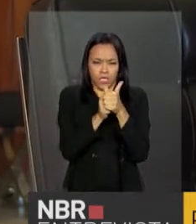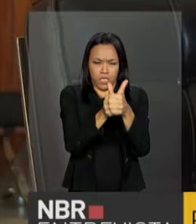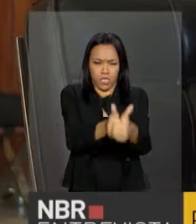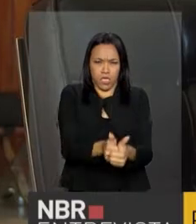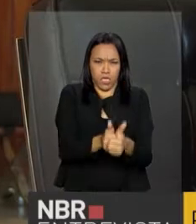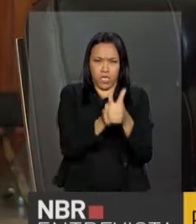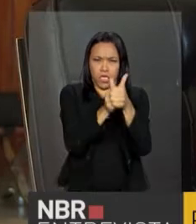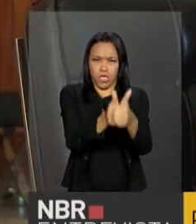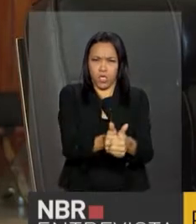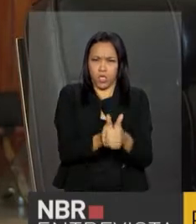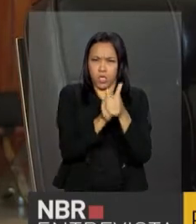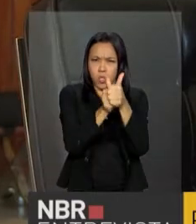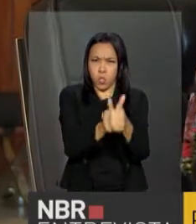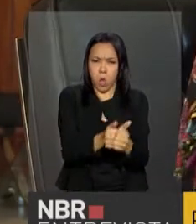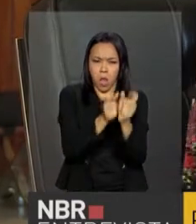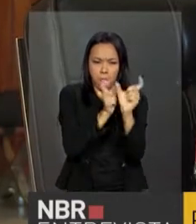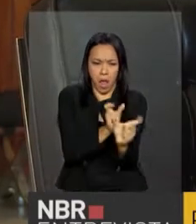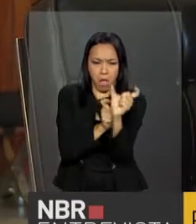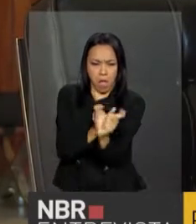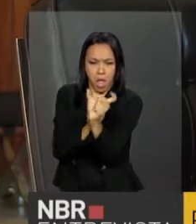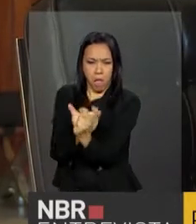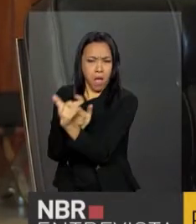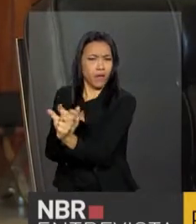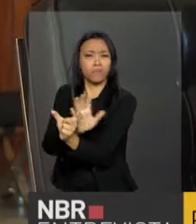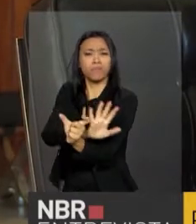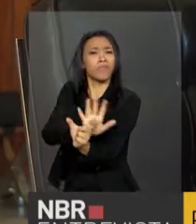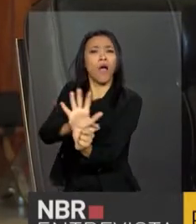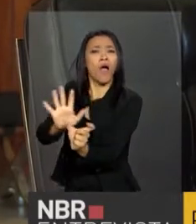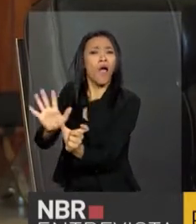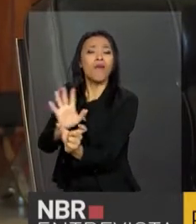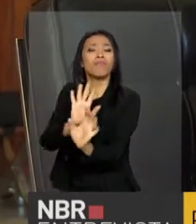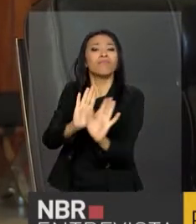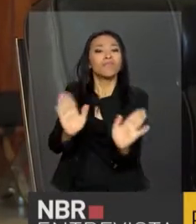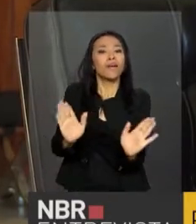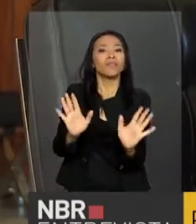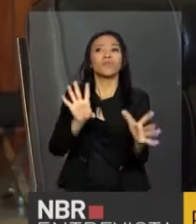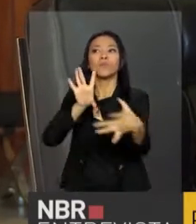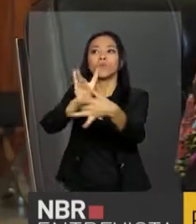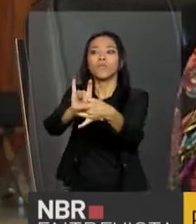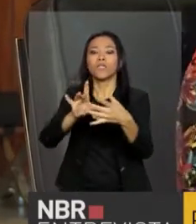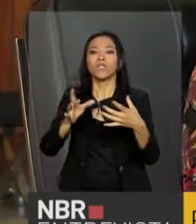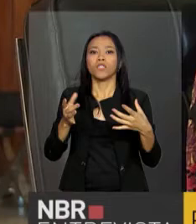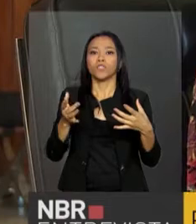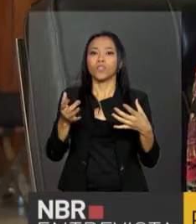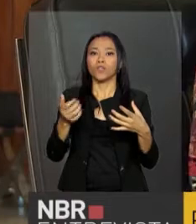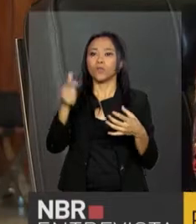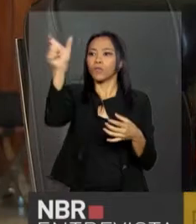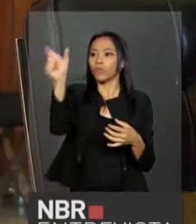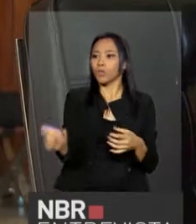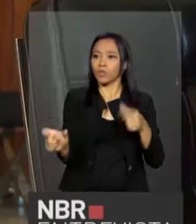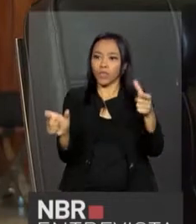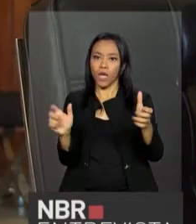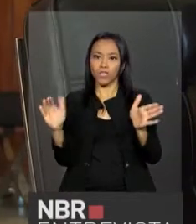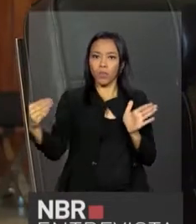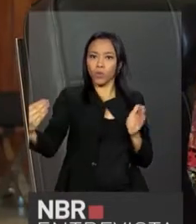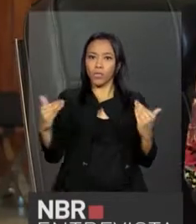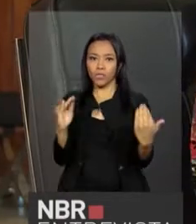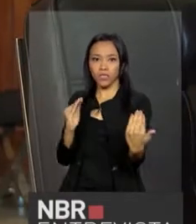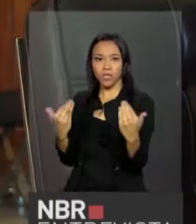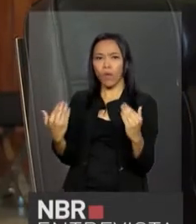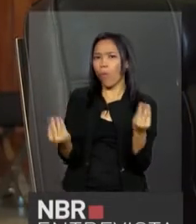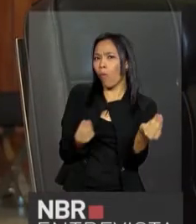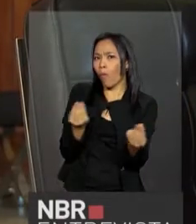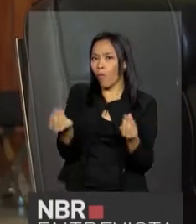os diálogos, né, mas toda a ambientação também, a posição dos personagens, né,